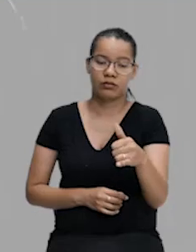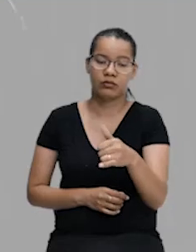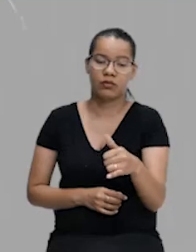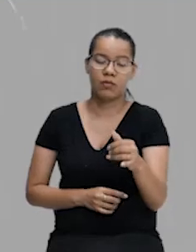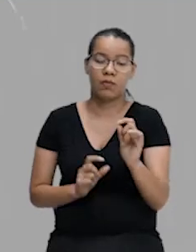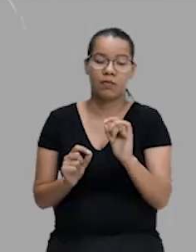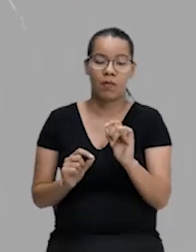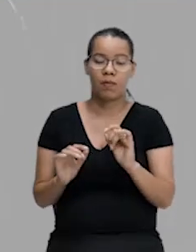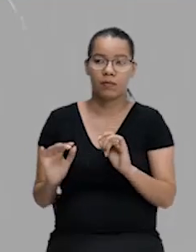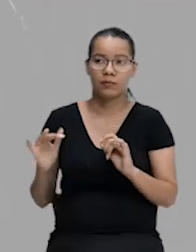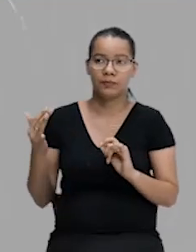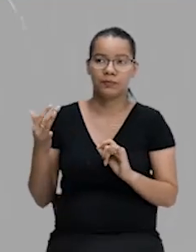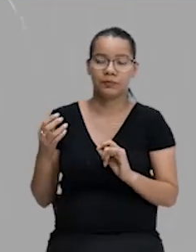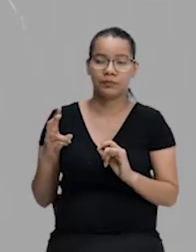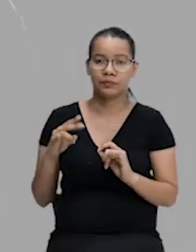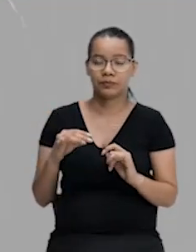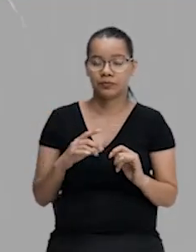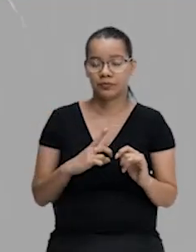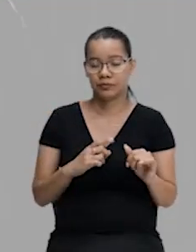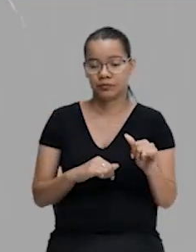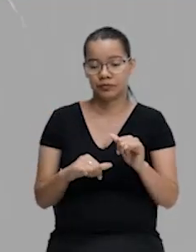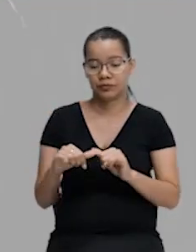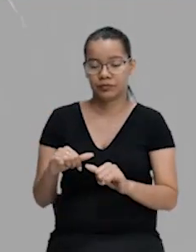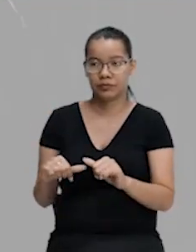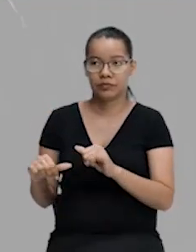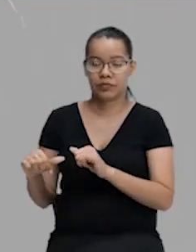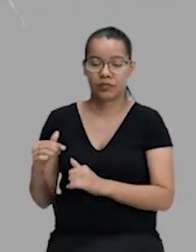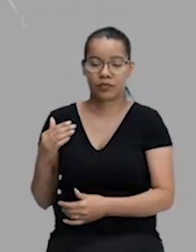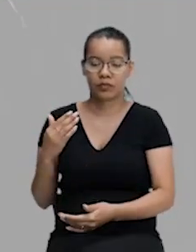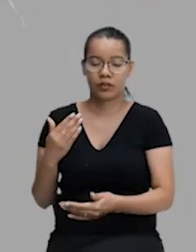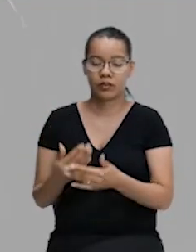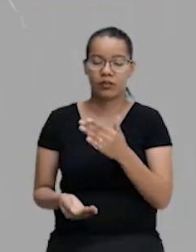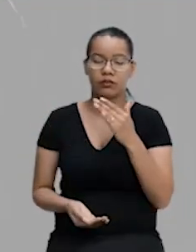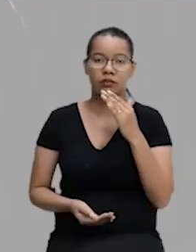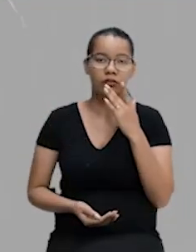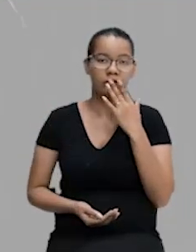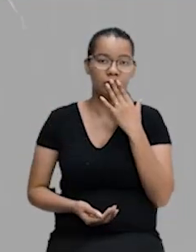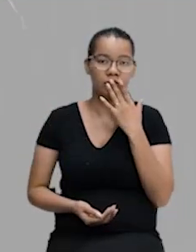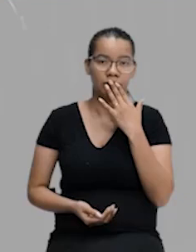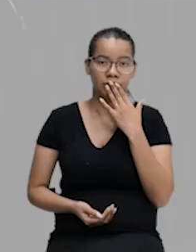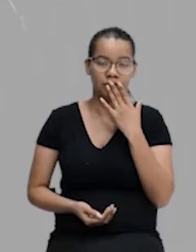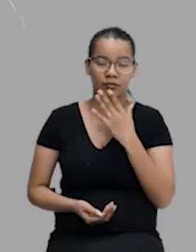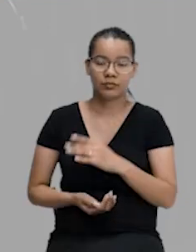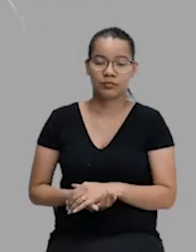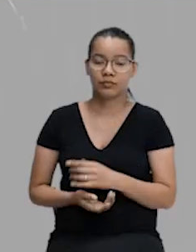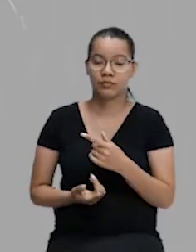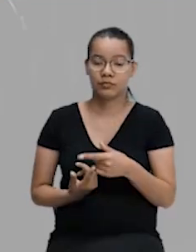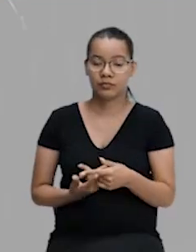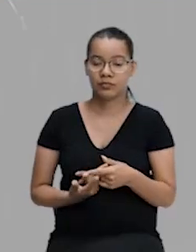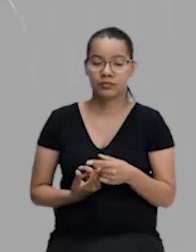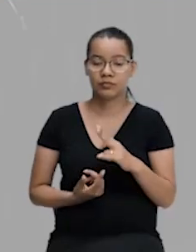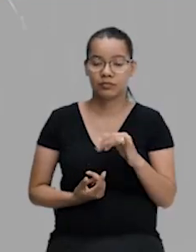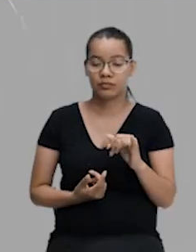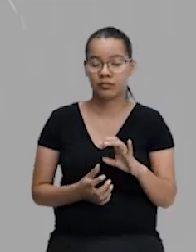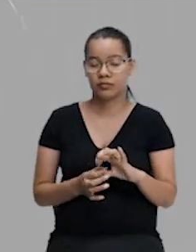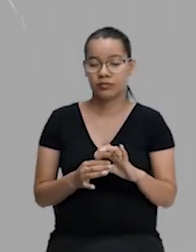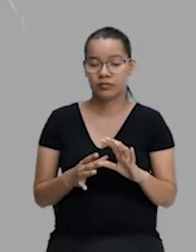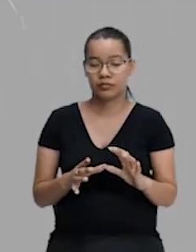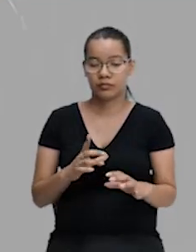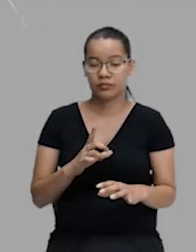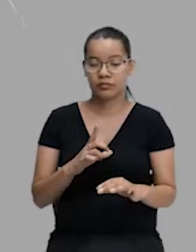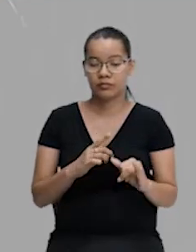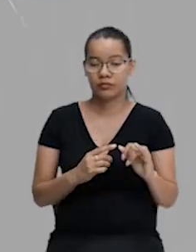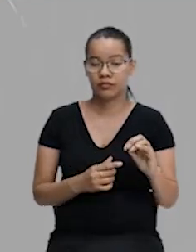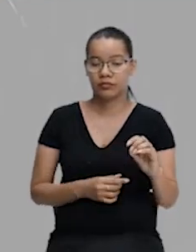acontecer? Haverá uma mudança, né, haverá uma perda na coloração. Por quê? Porque eu vou deixar de ter o